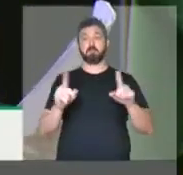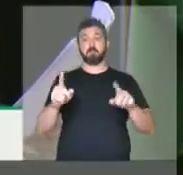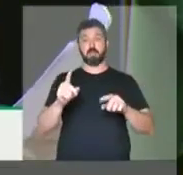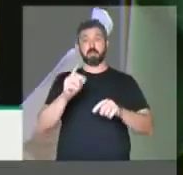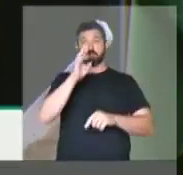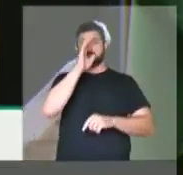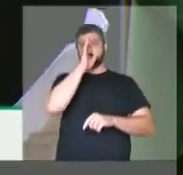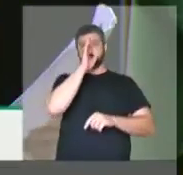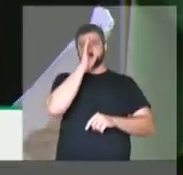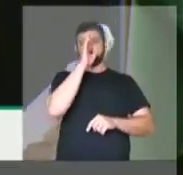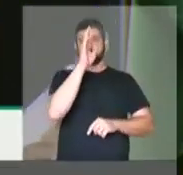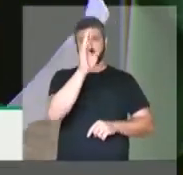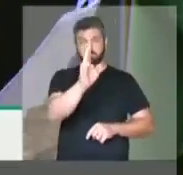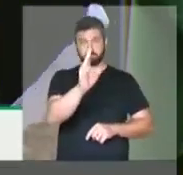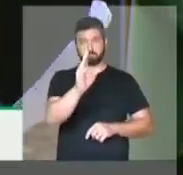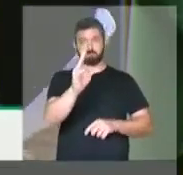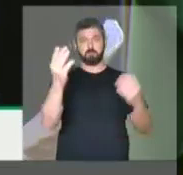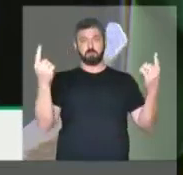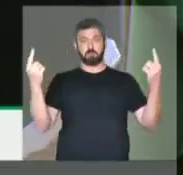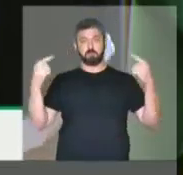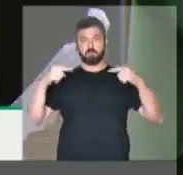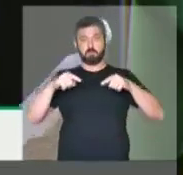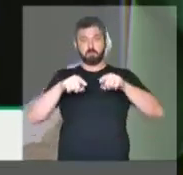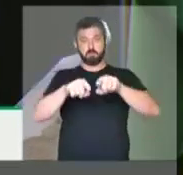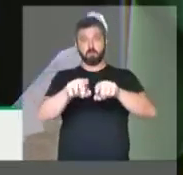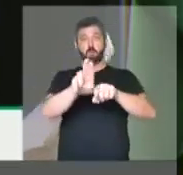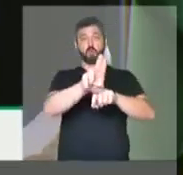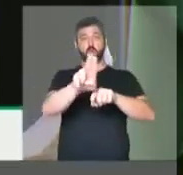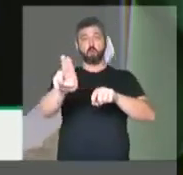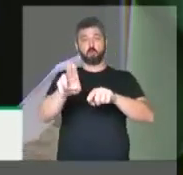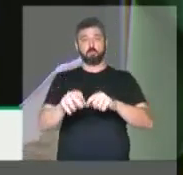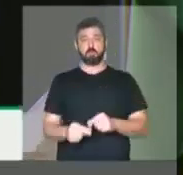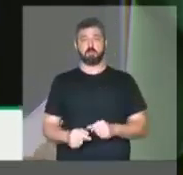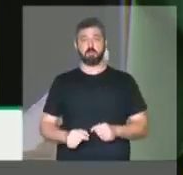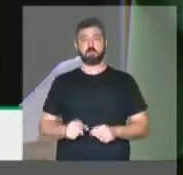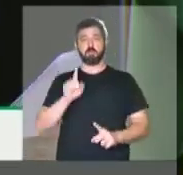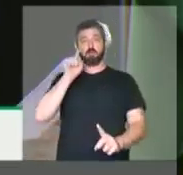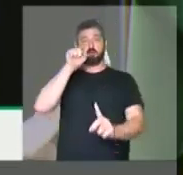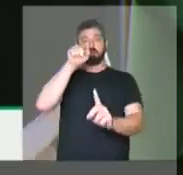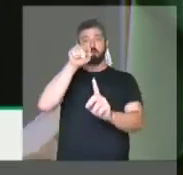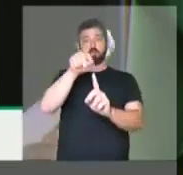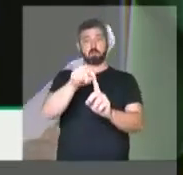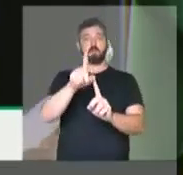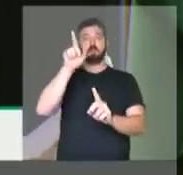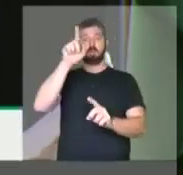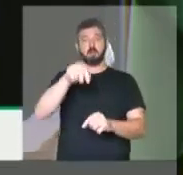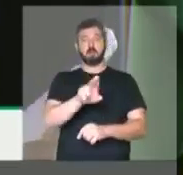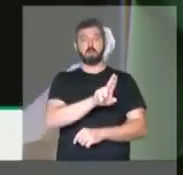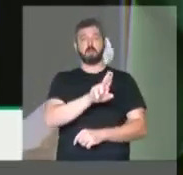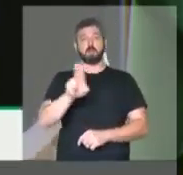o nosso destino comum, que tem nome. O nosso destino